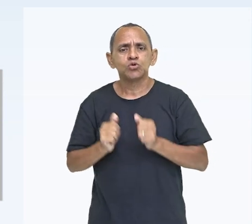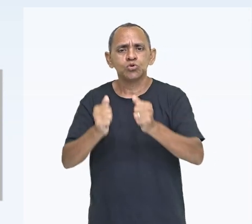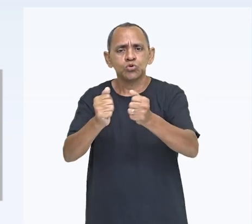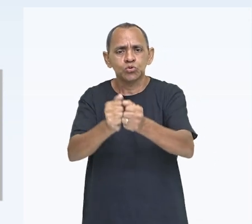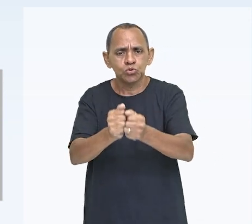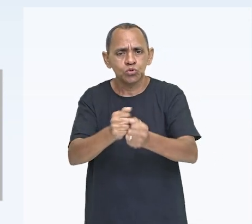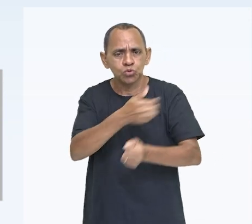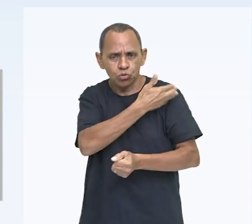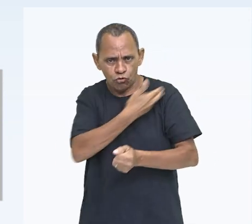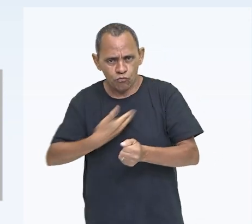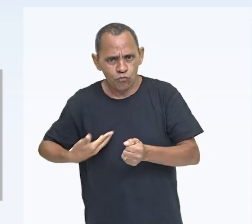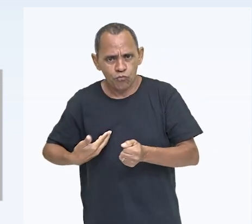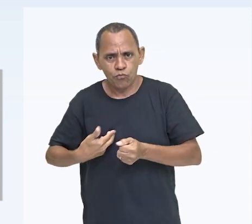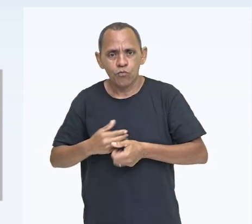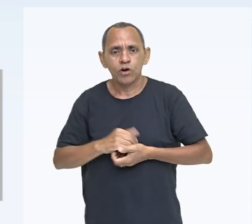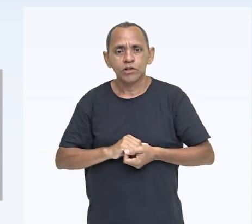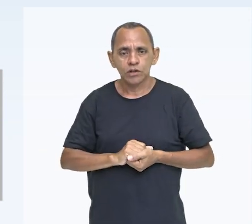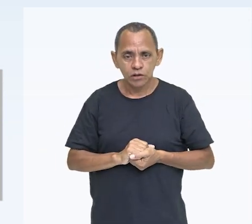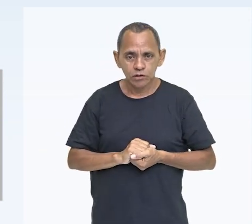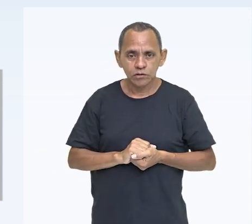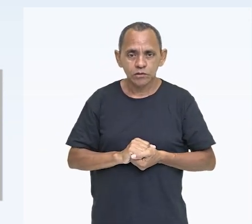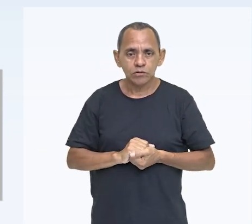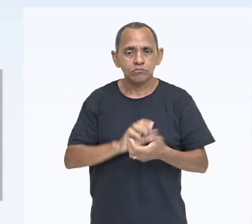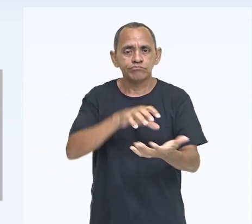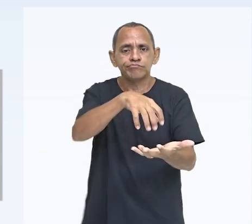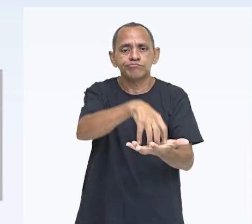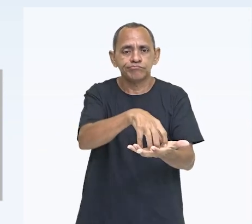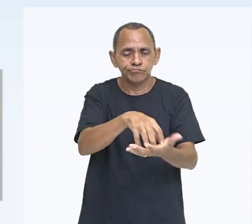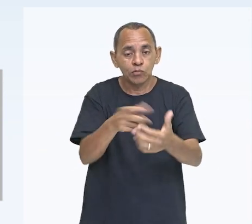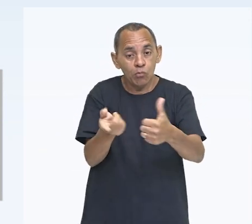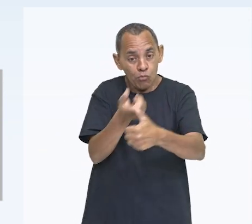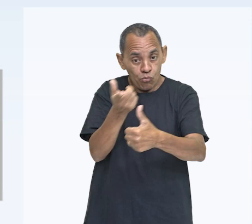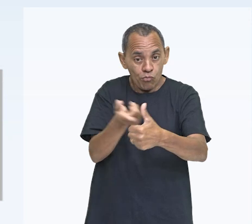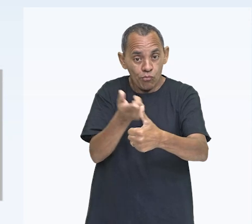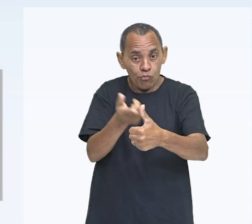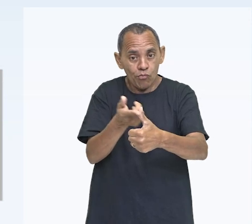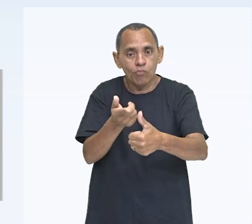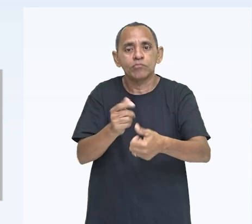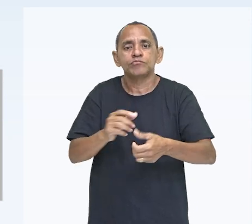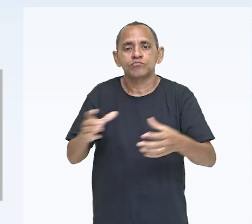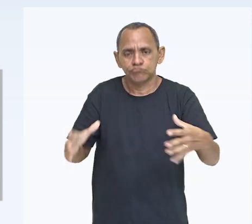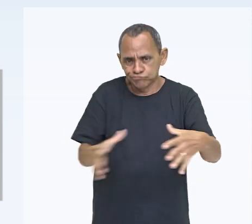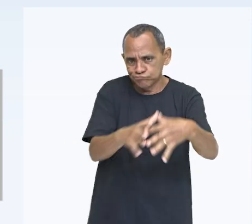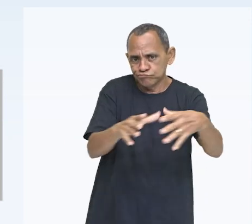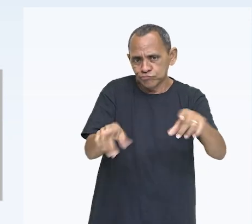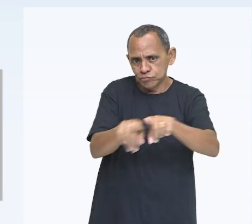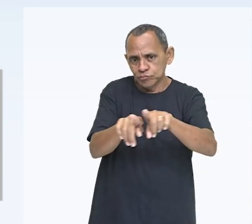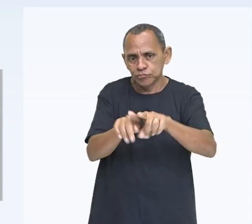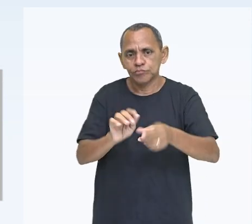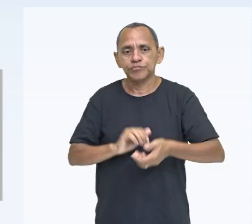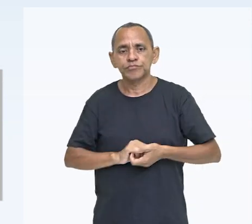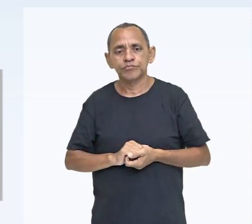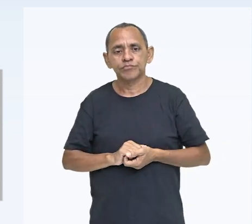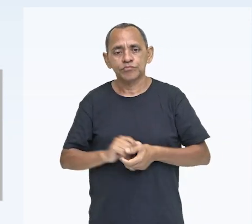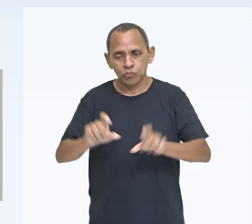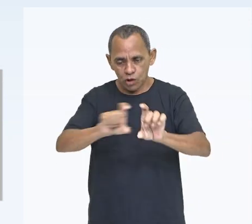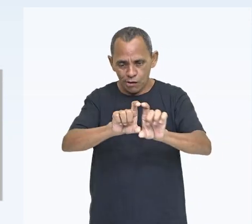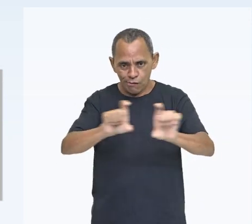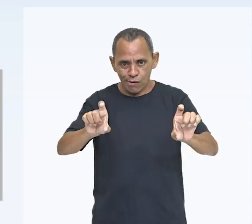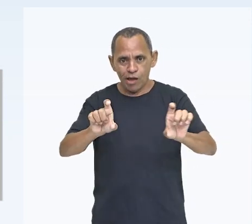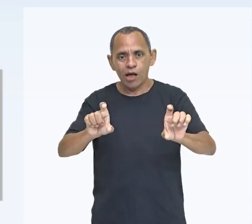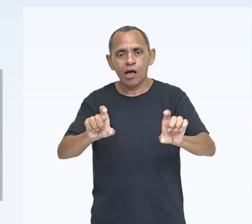gabinete chamado, que é escolhido pelo primeiro-ministro, forma o gabinete. E o parlamento, que